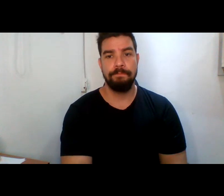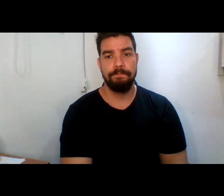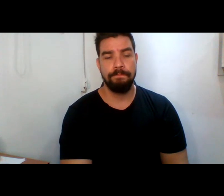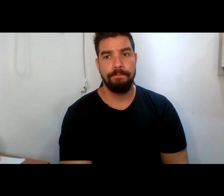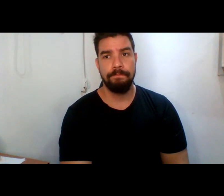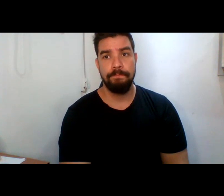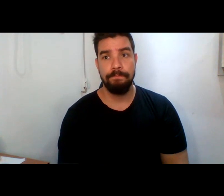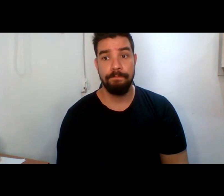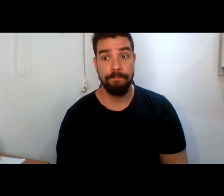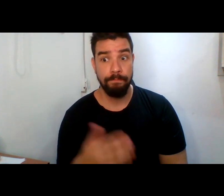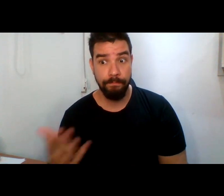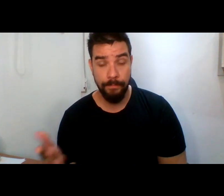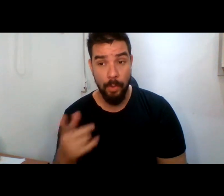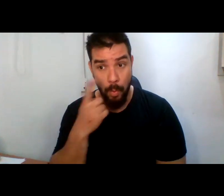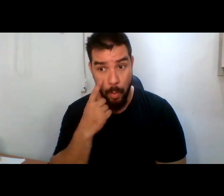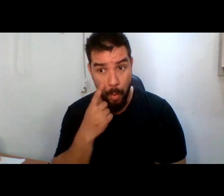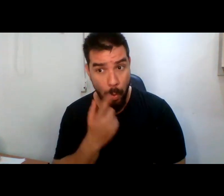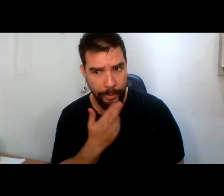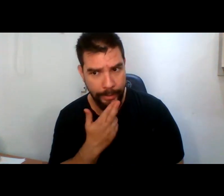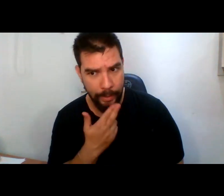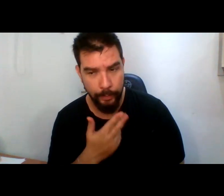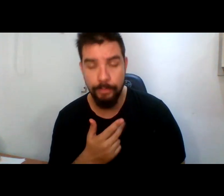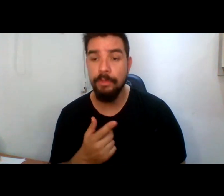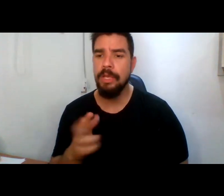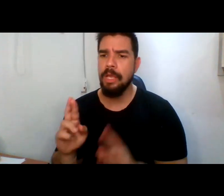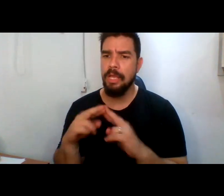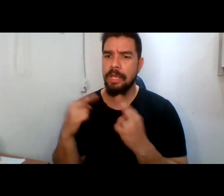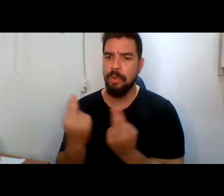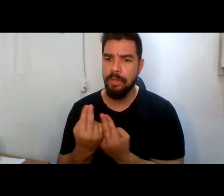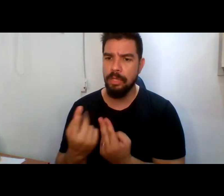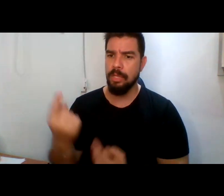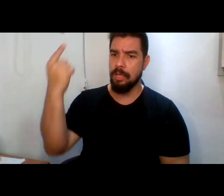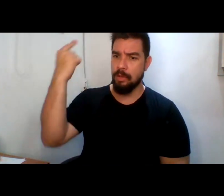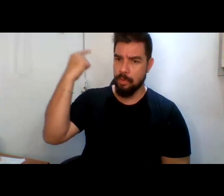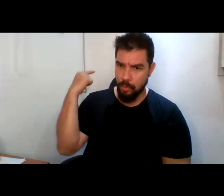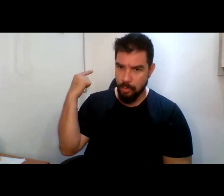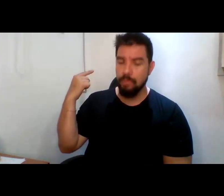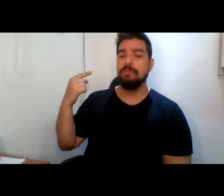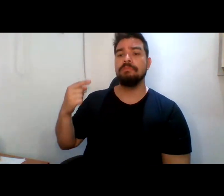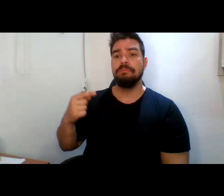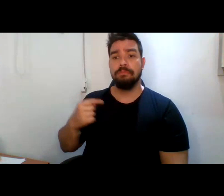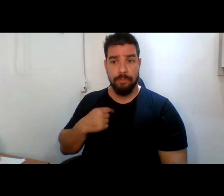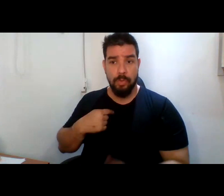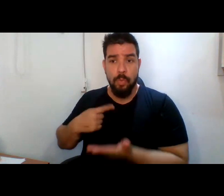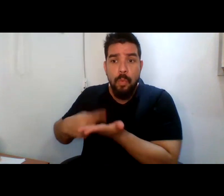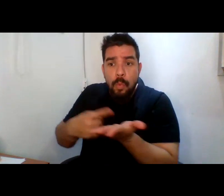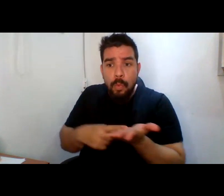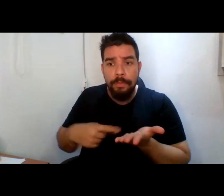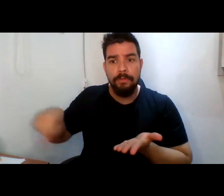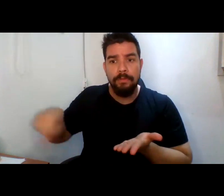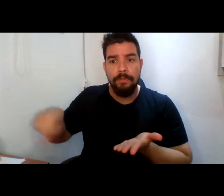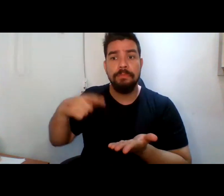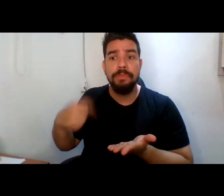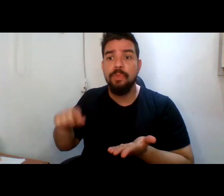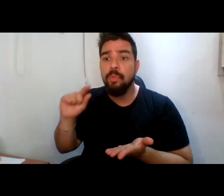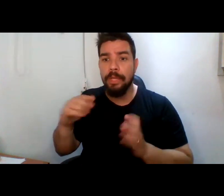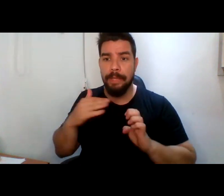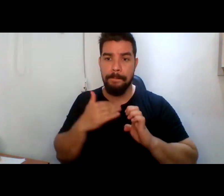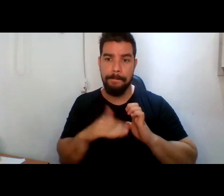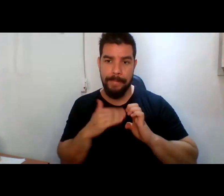Olha só, Ronaldo, na reunião passada, eu havia combinado que era para ser enviado por